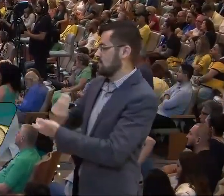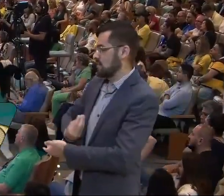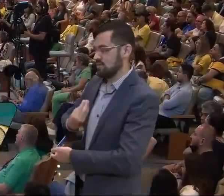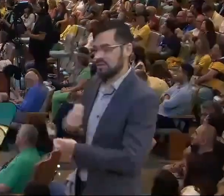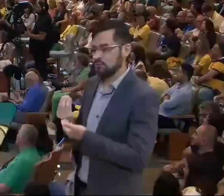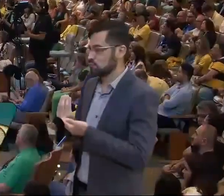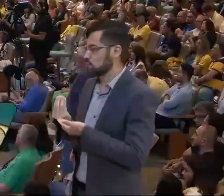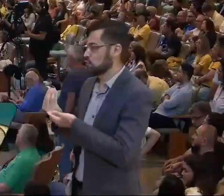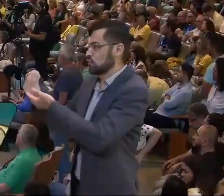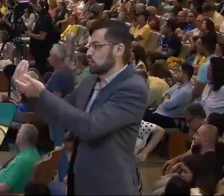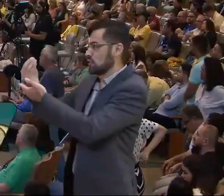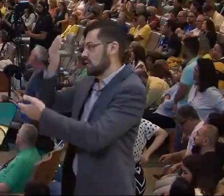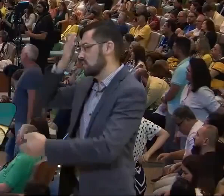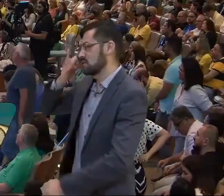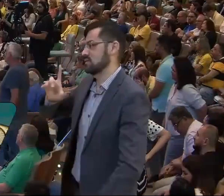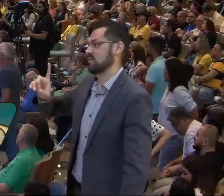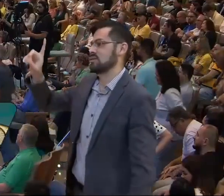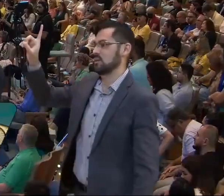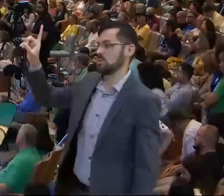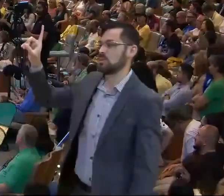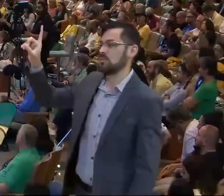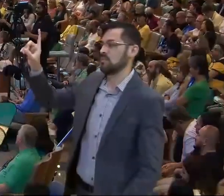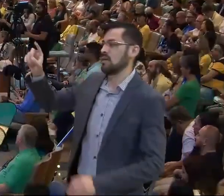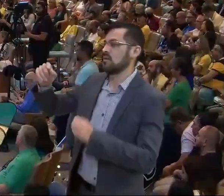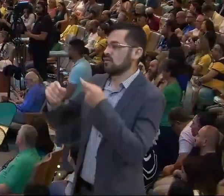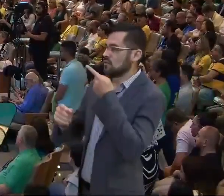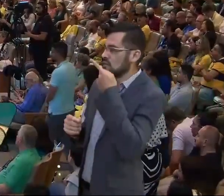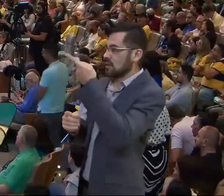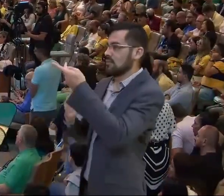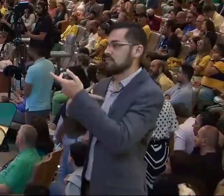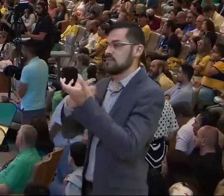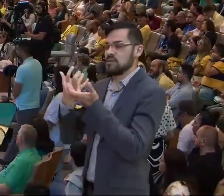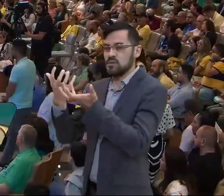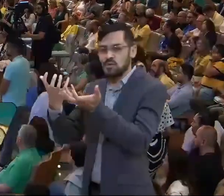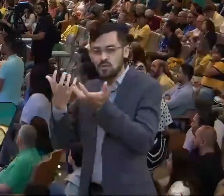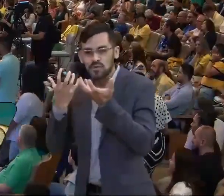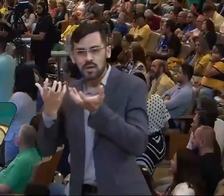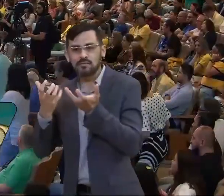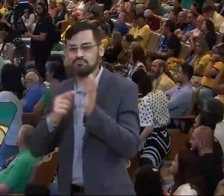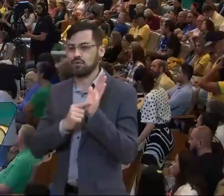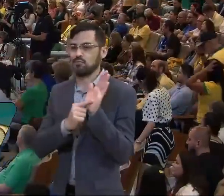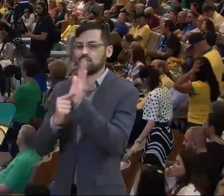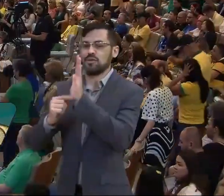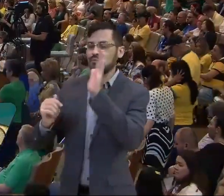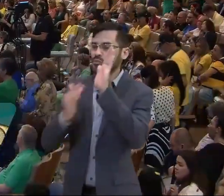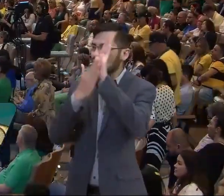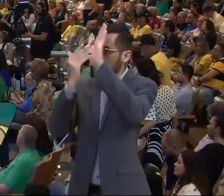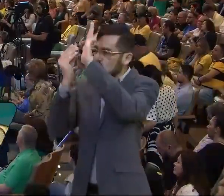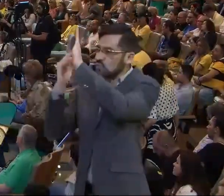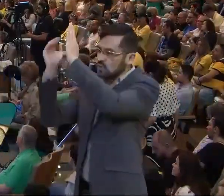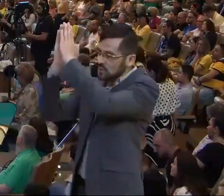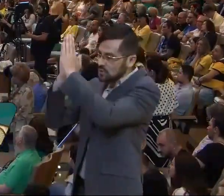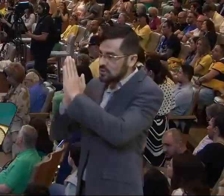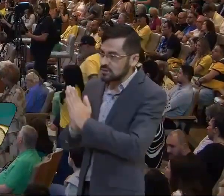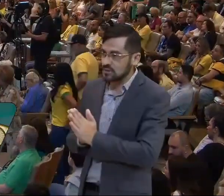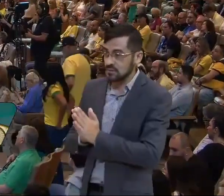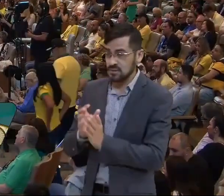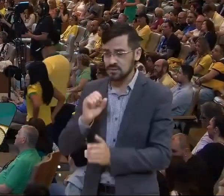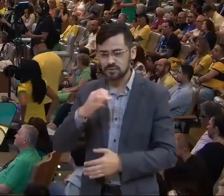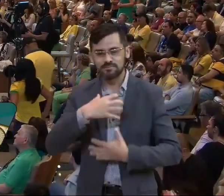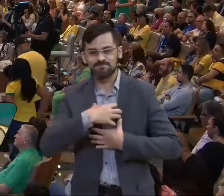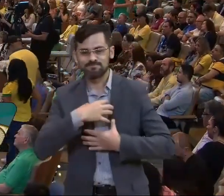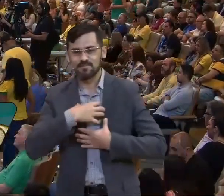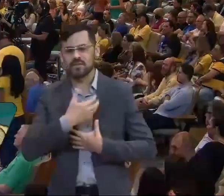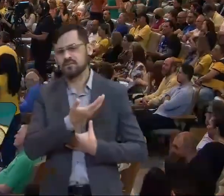minha vida no altar dele. Eu vim aqui dizer: eu quero ser o louvor, a adoração. Então, se você é essa pessoa,